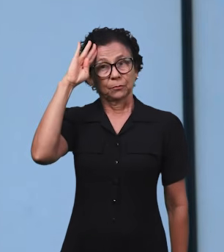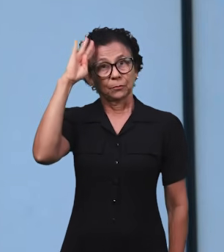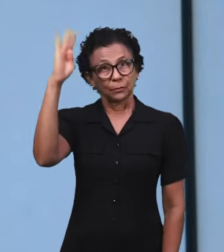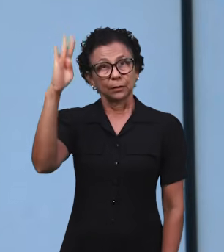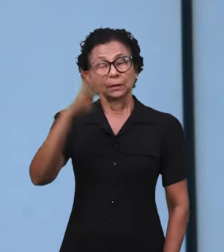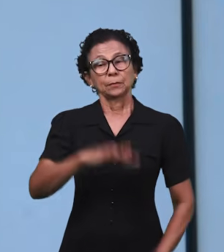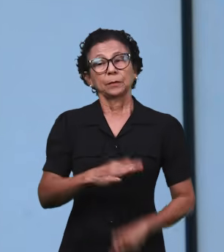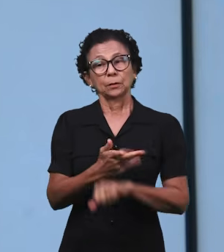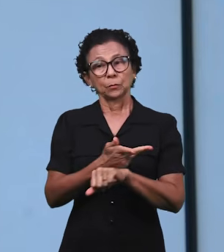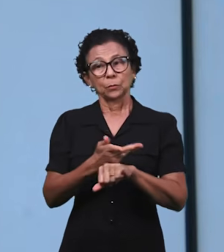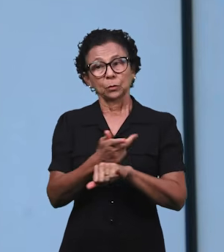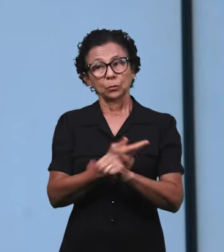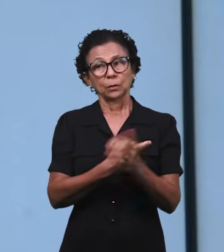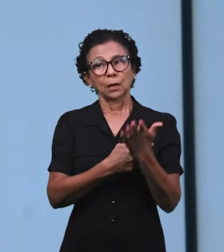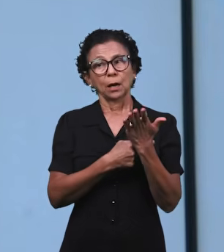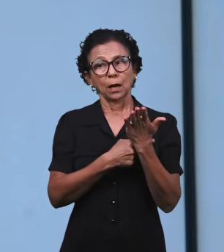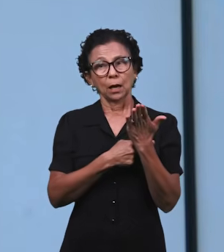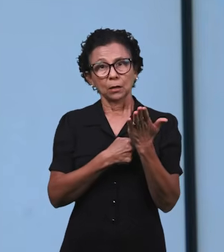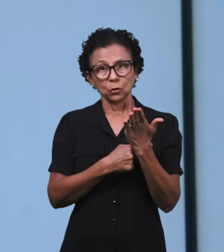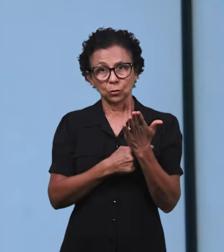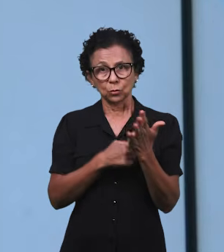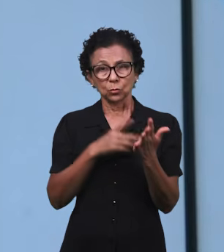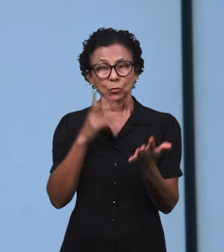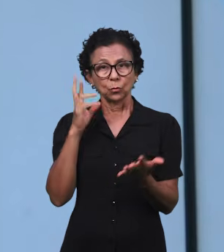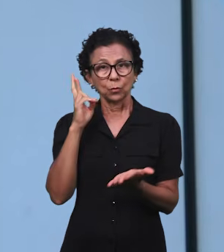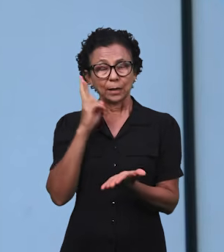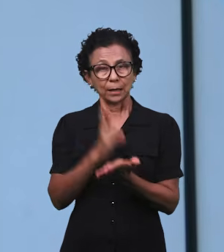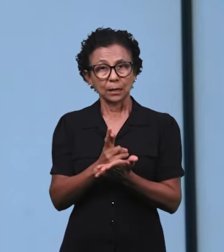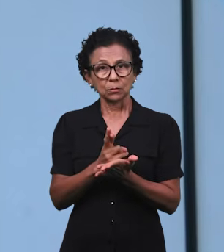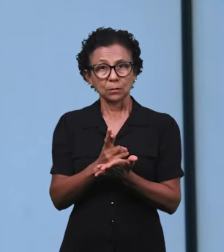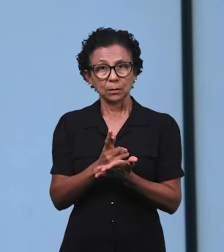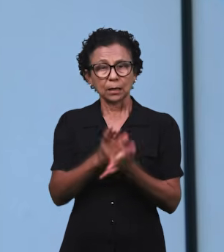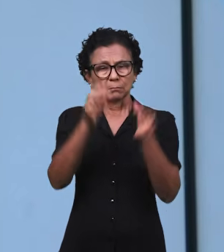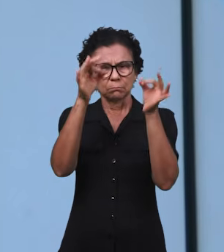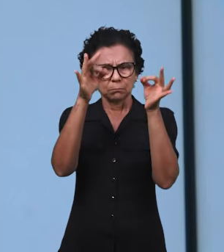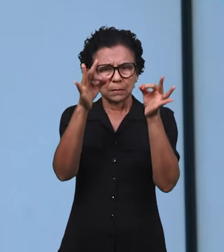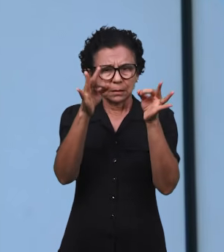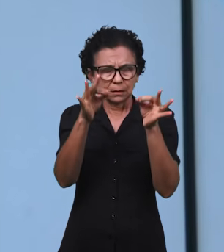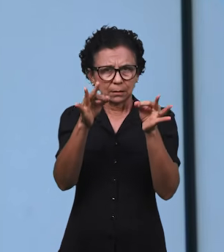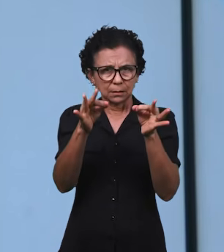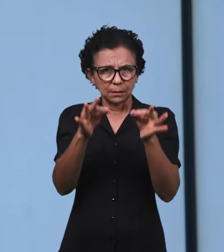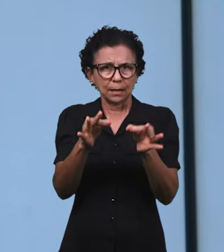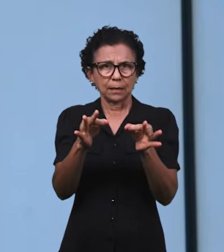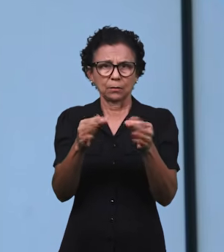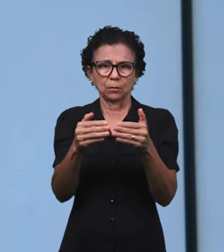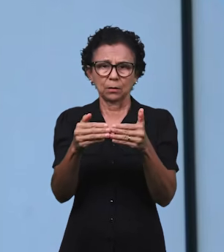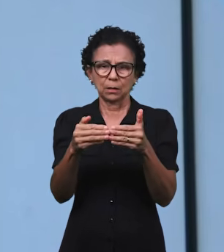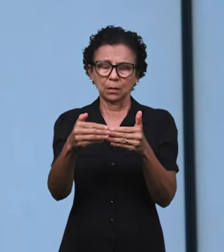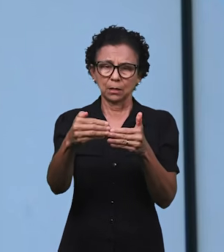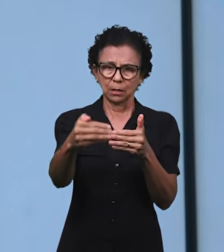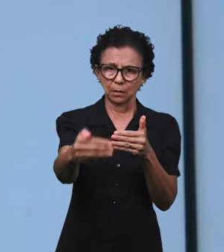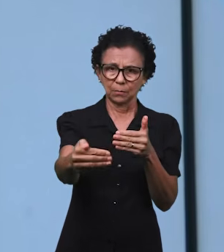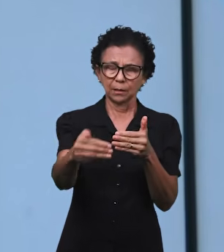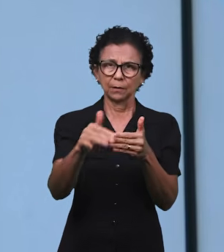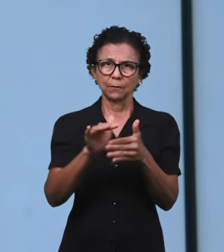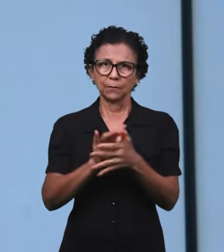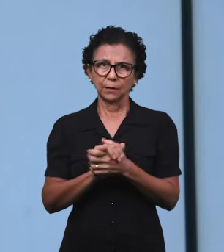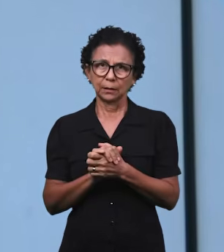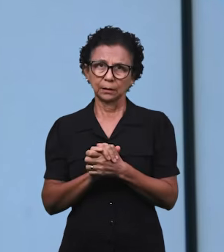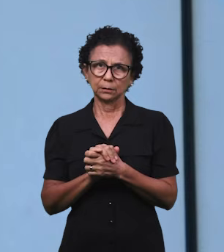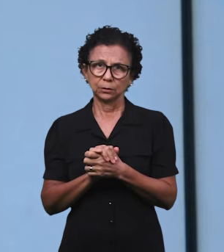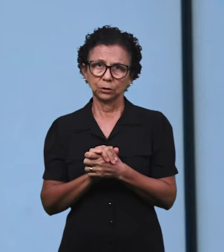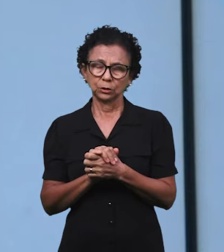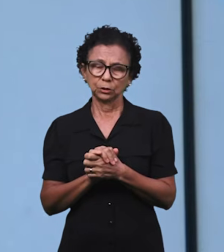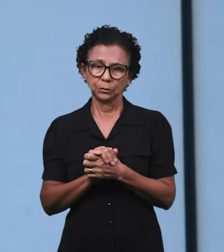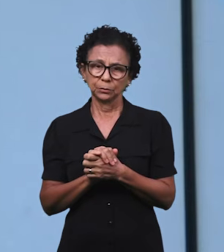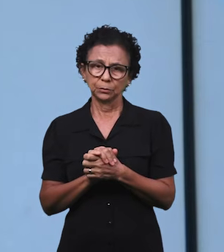que ele procure ajuda, tenha o diagnóstico de forma adequada e a partir do diagnóstico a gente deixa a medicação